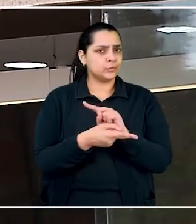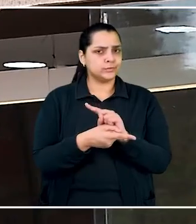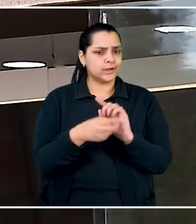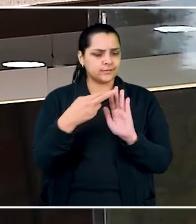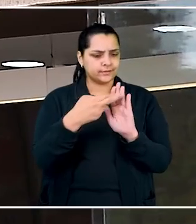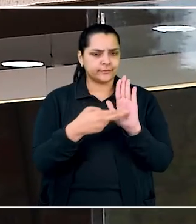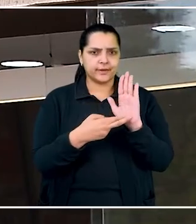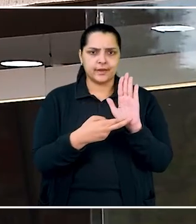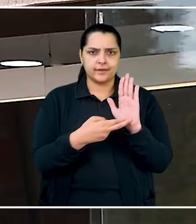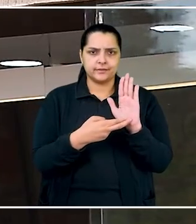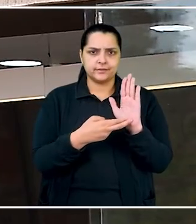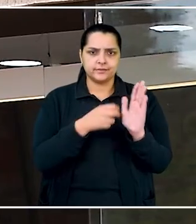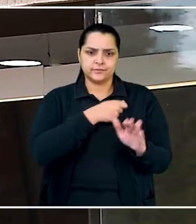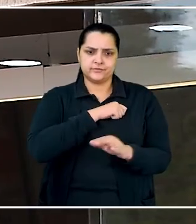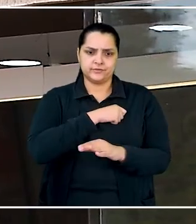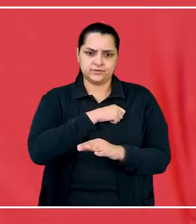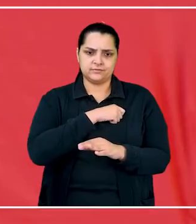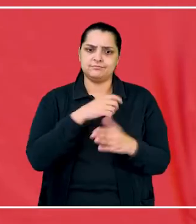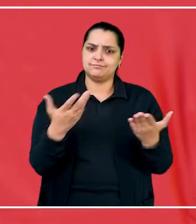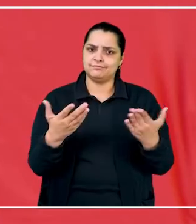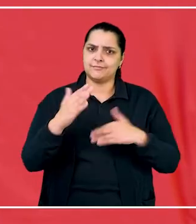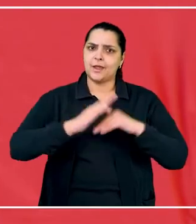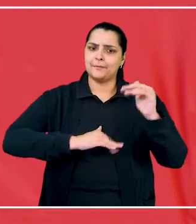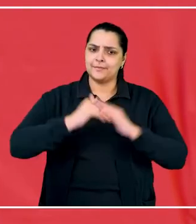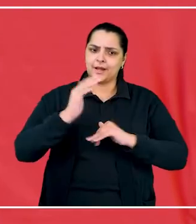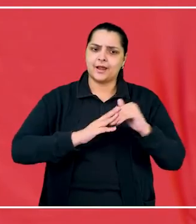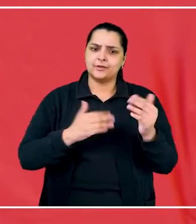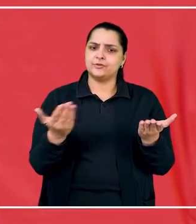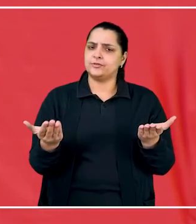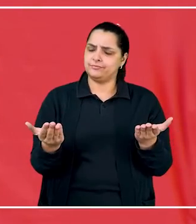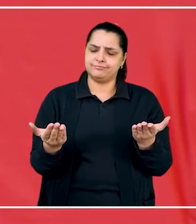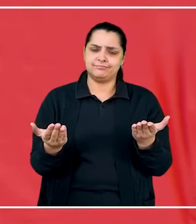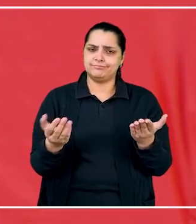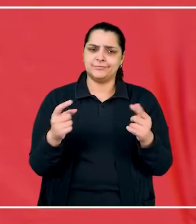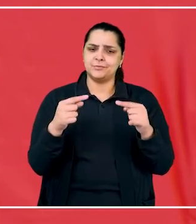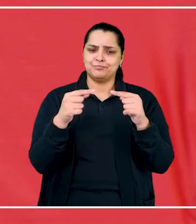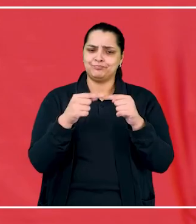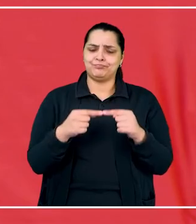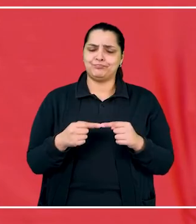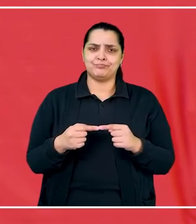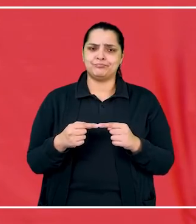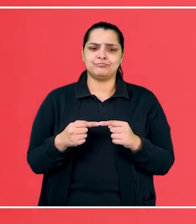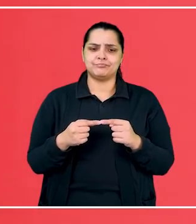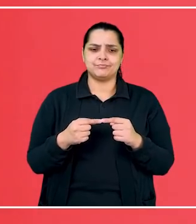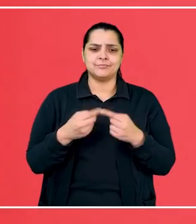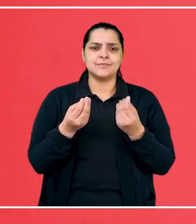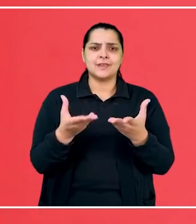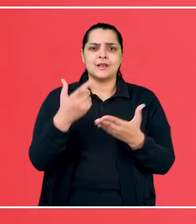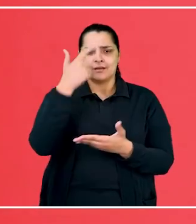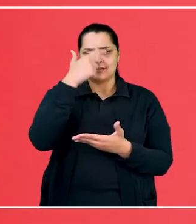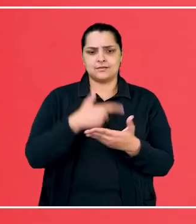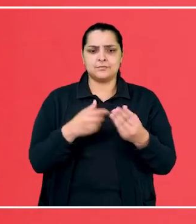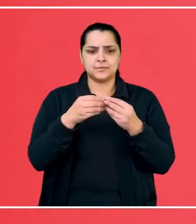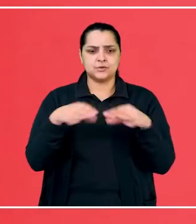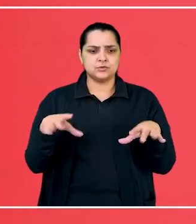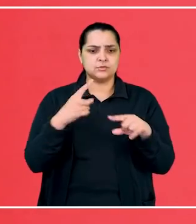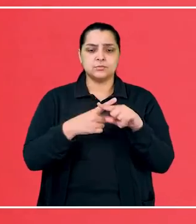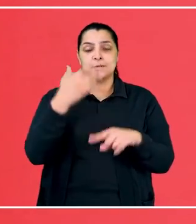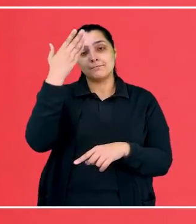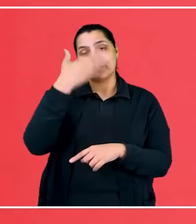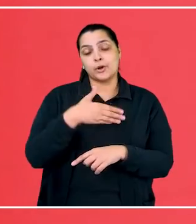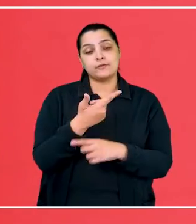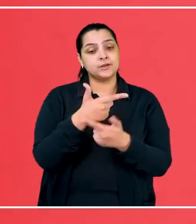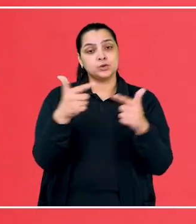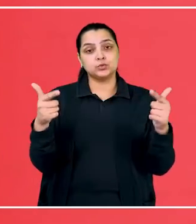contrária às normas de vigilância sanitária, a prática por si só não teria sido capaz de gerar dano moral, pois não